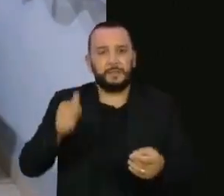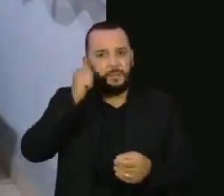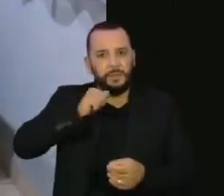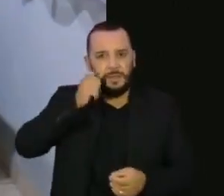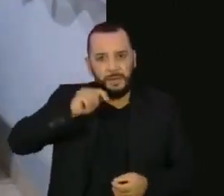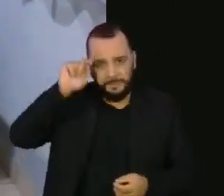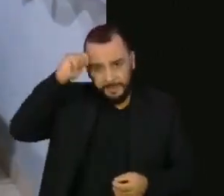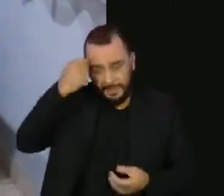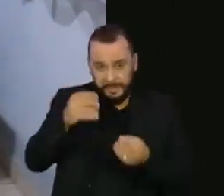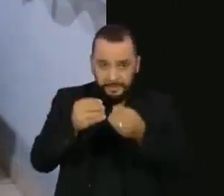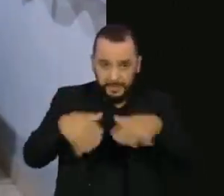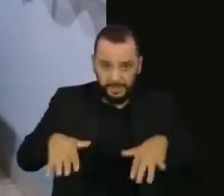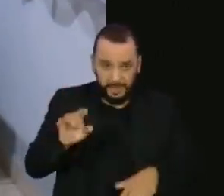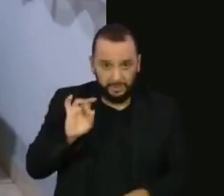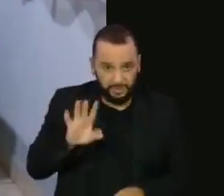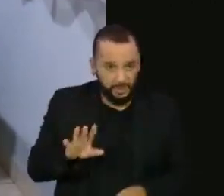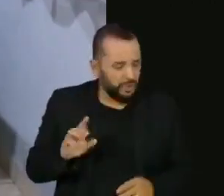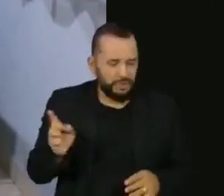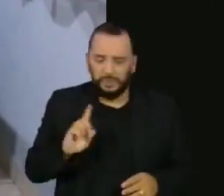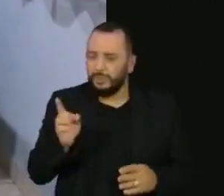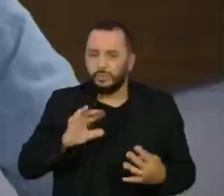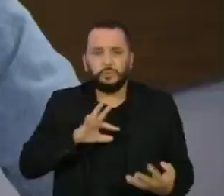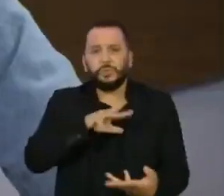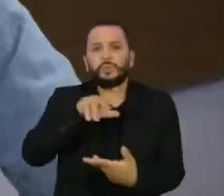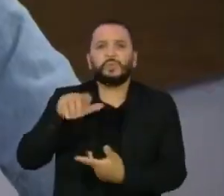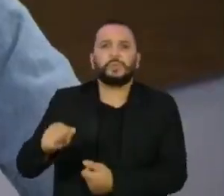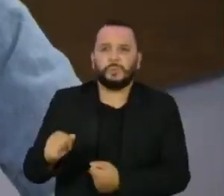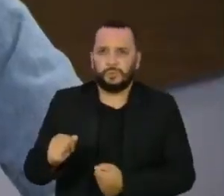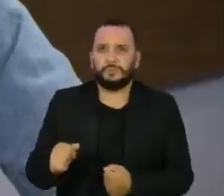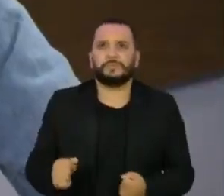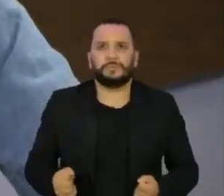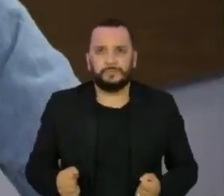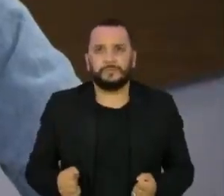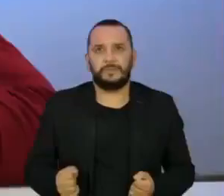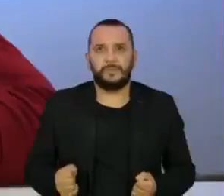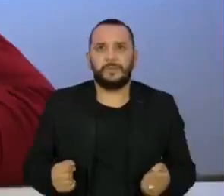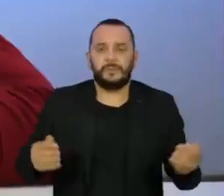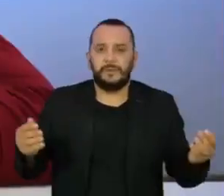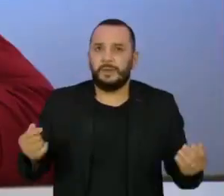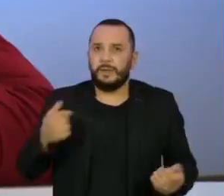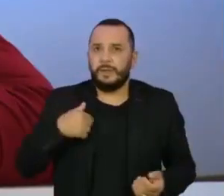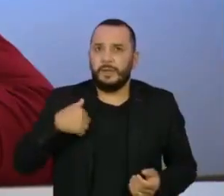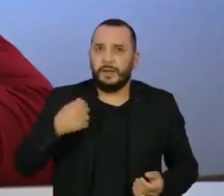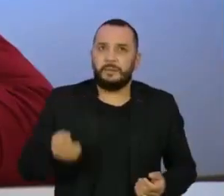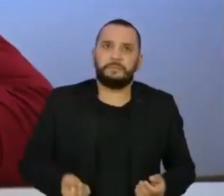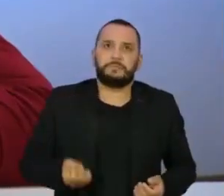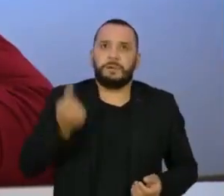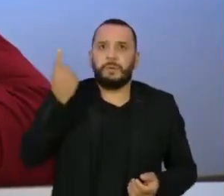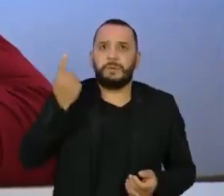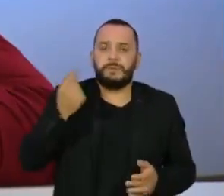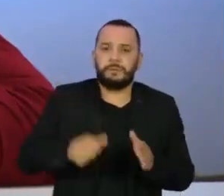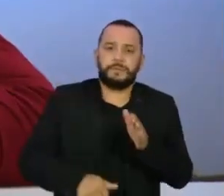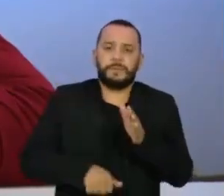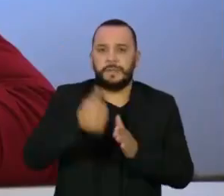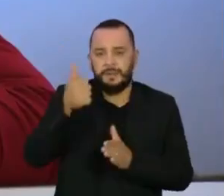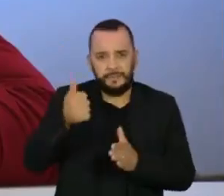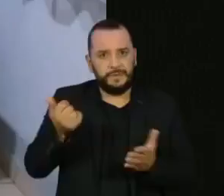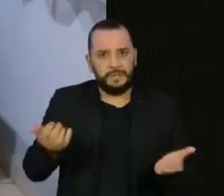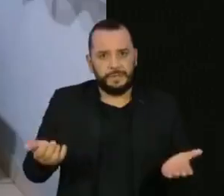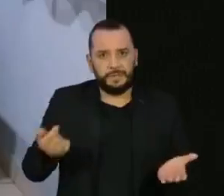preta. É todo mundo. A gente está numa situação que eu nunca imaginei, nem nos meus